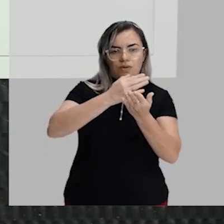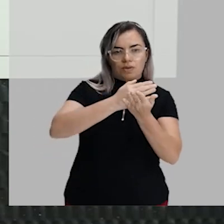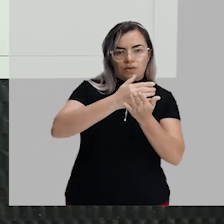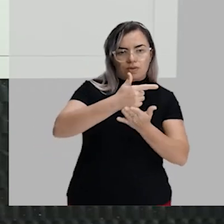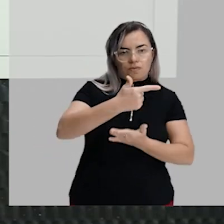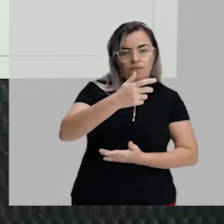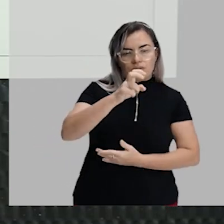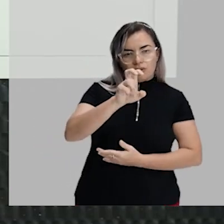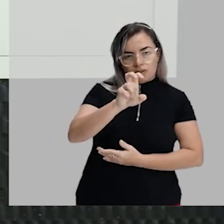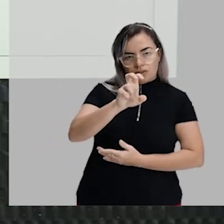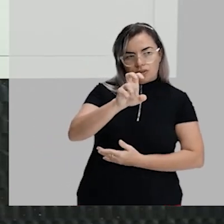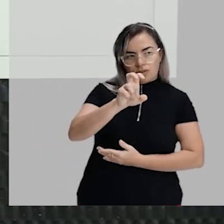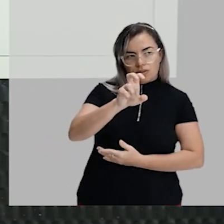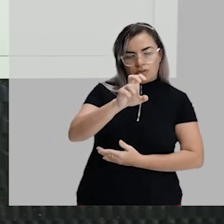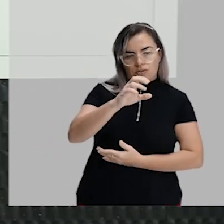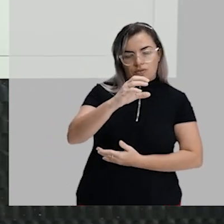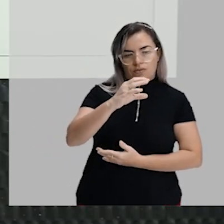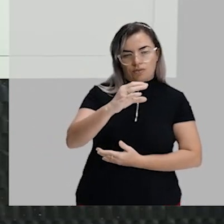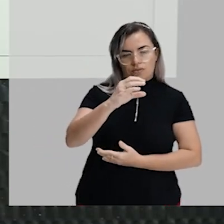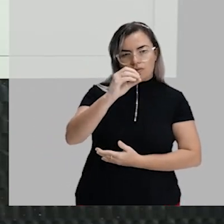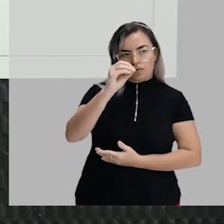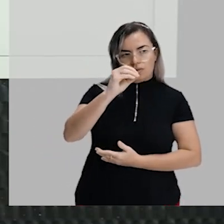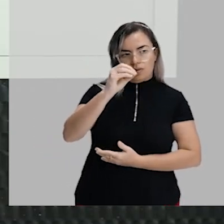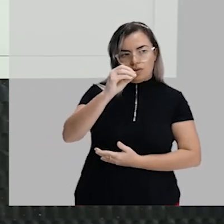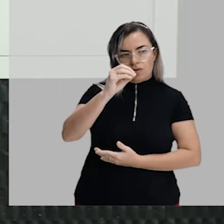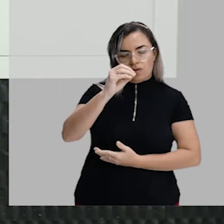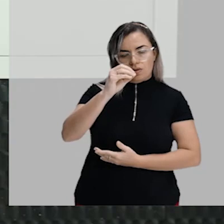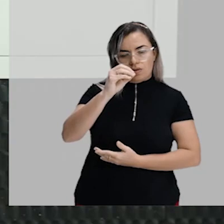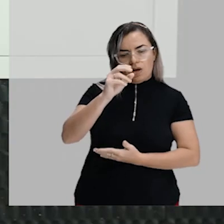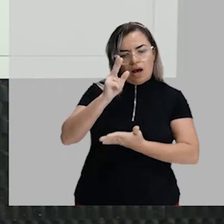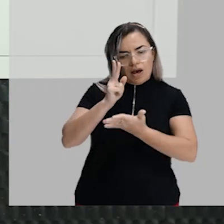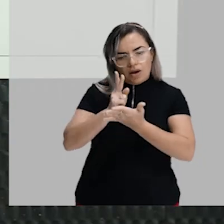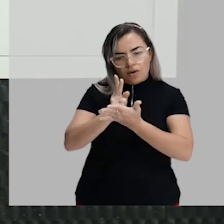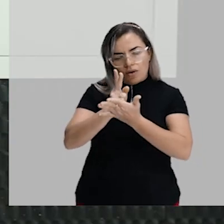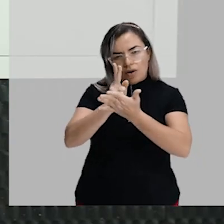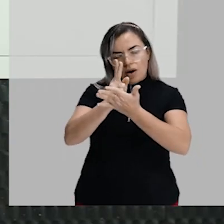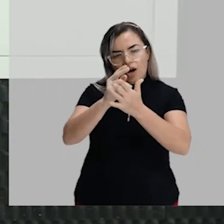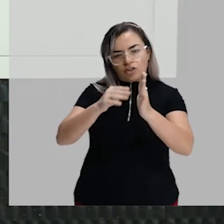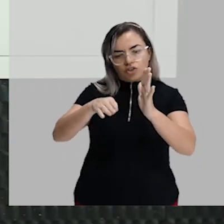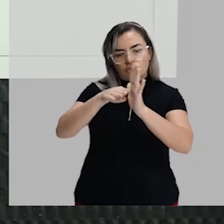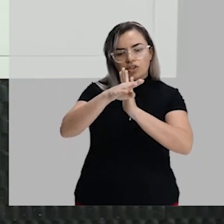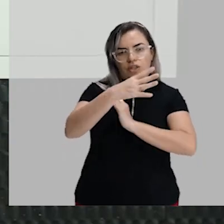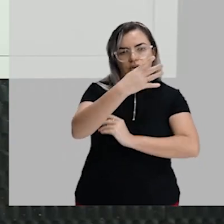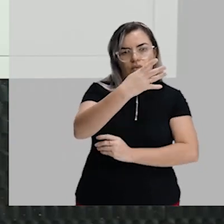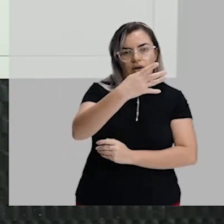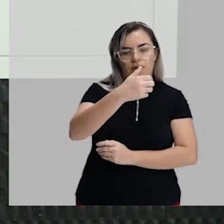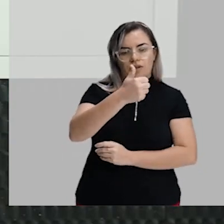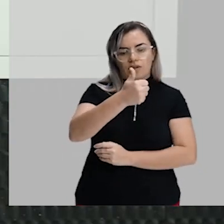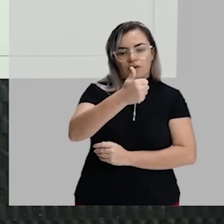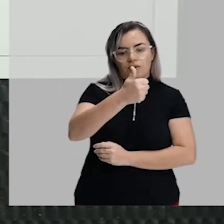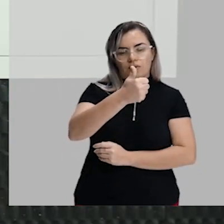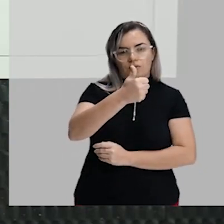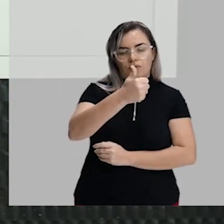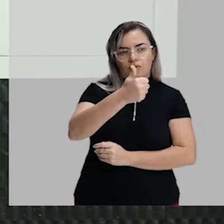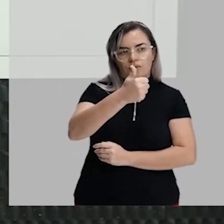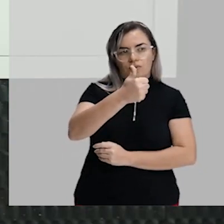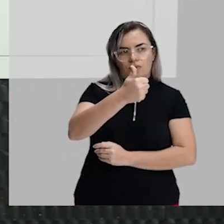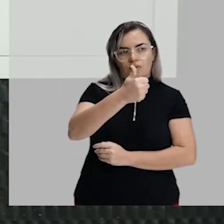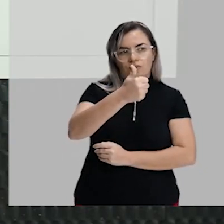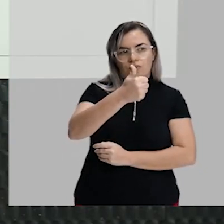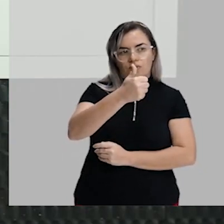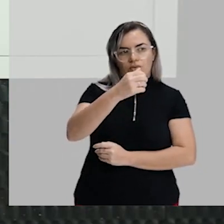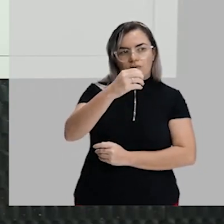ele permanece, né, constante, isso quando chega aqui a 41 graus. Depois ele